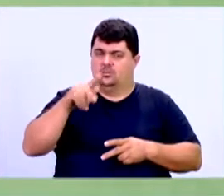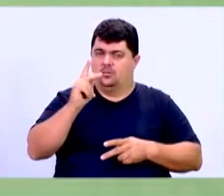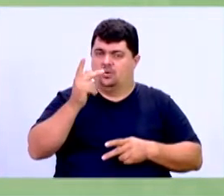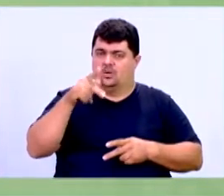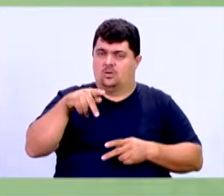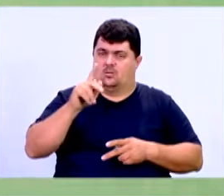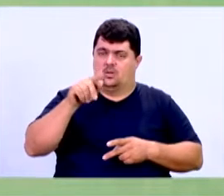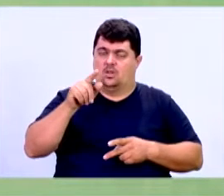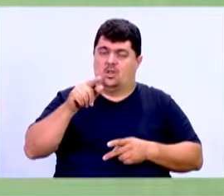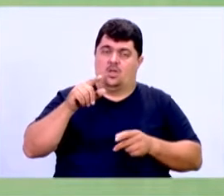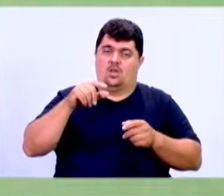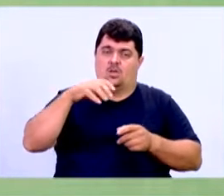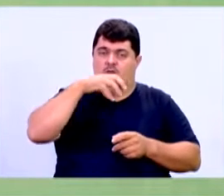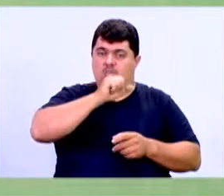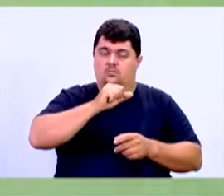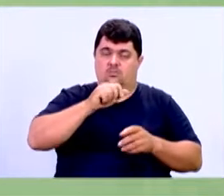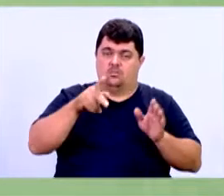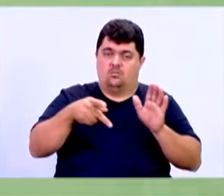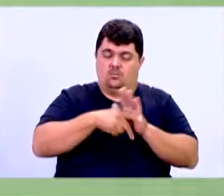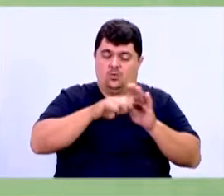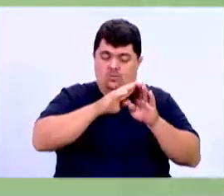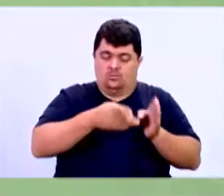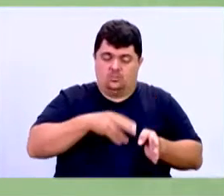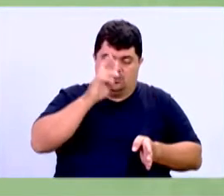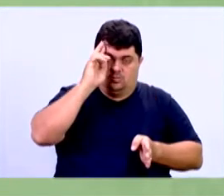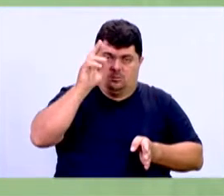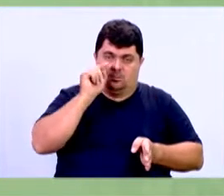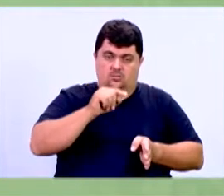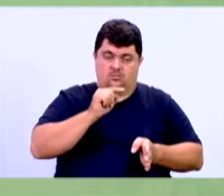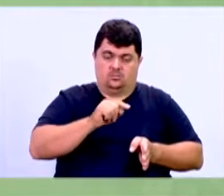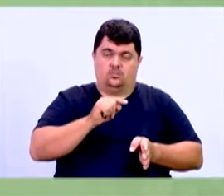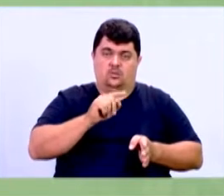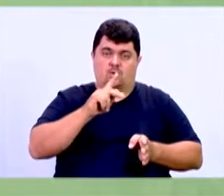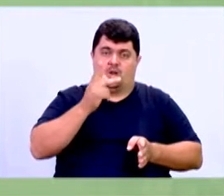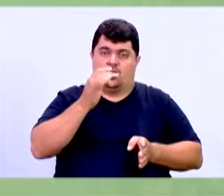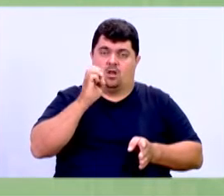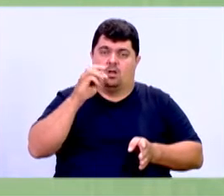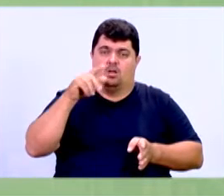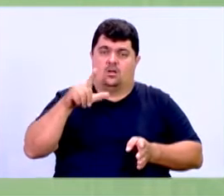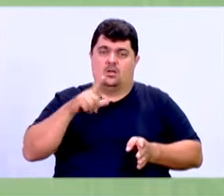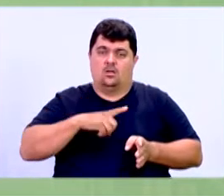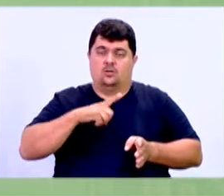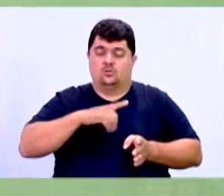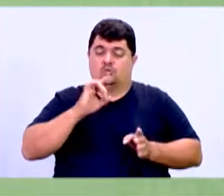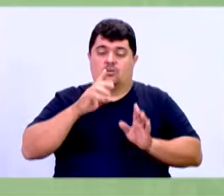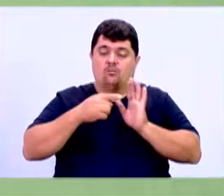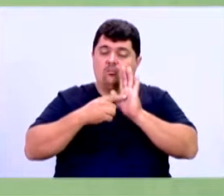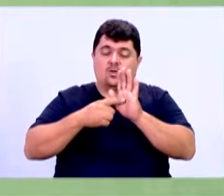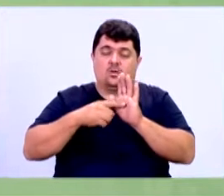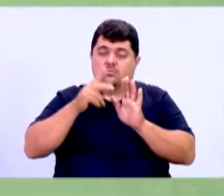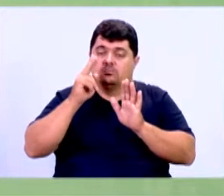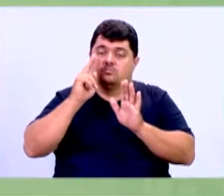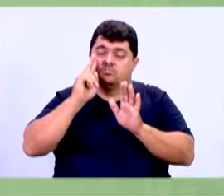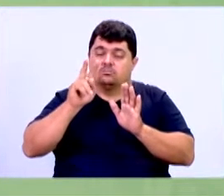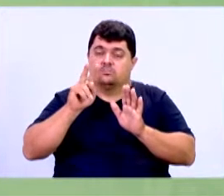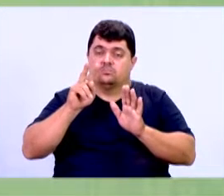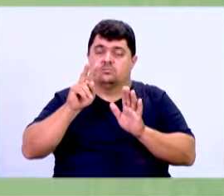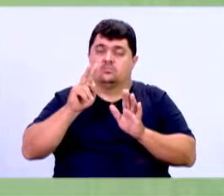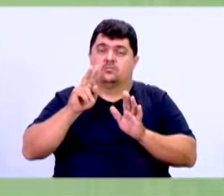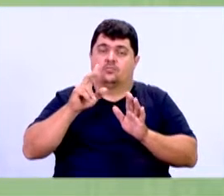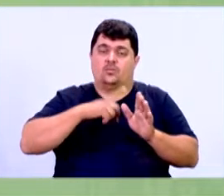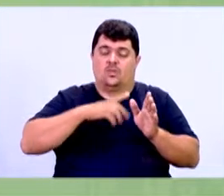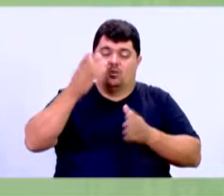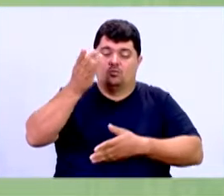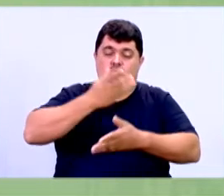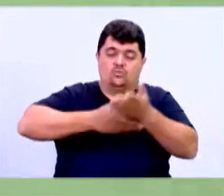característica a execução no servidor, ou seja, apenas HTML puro é enviado ao cliente, ou seja, acontece a